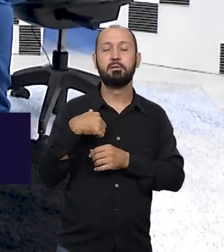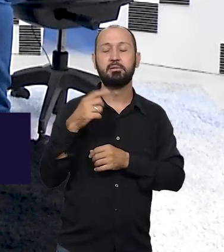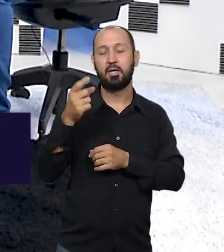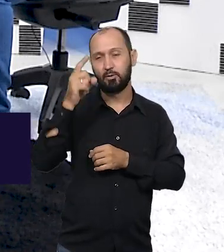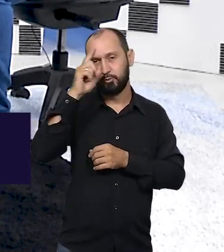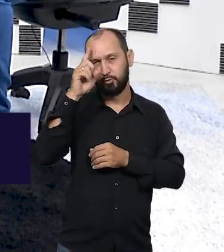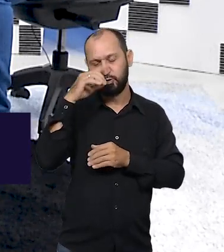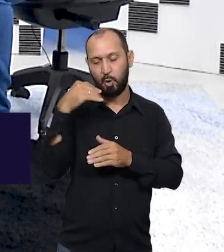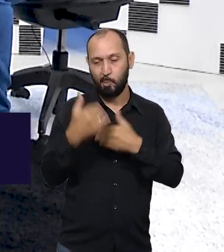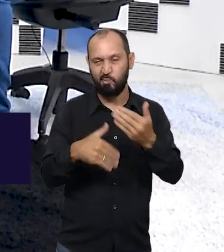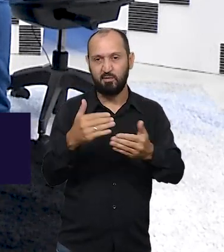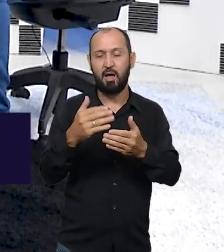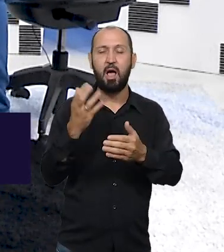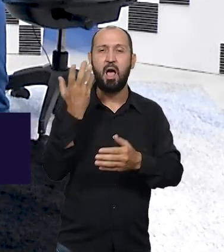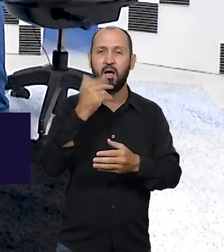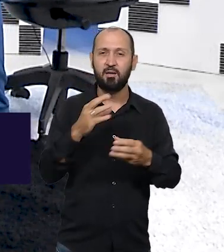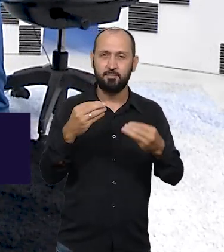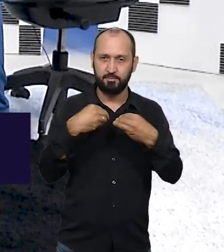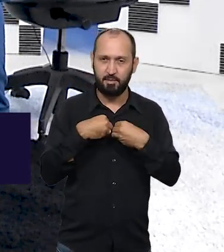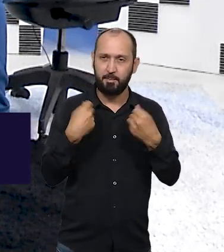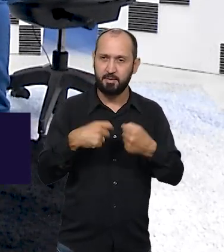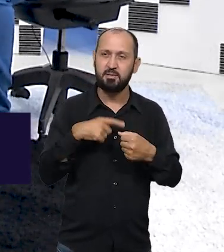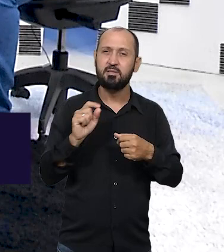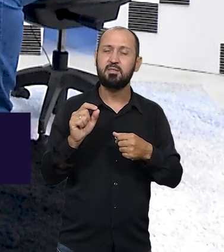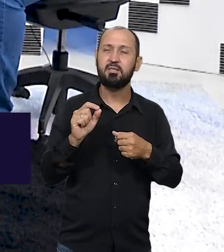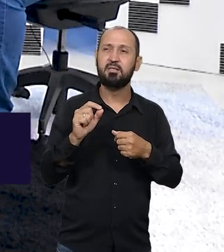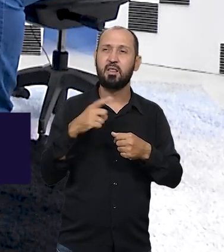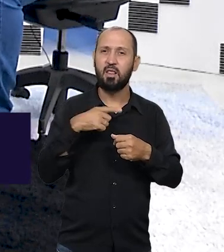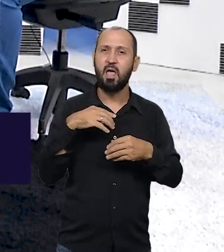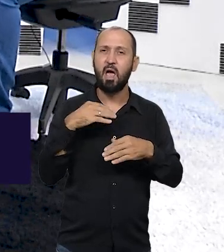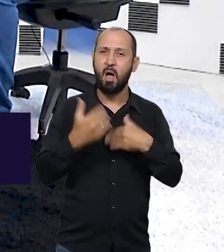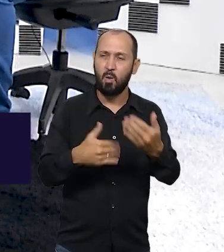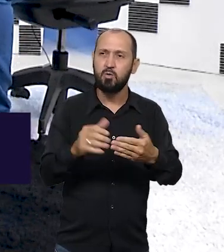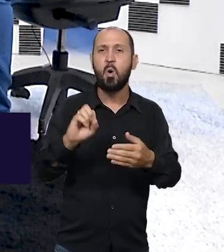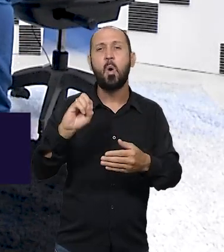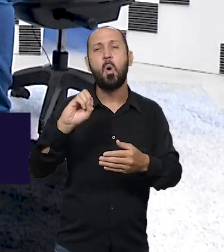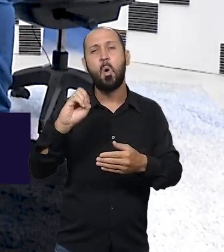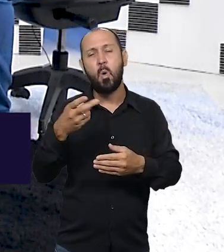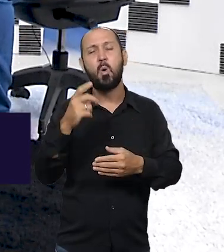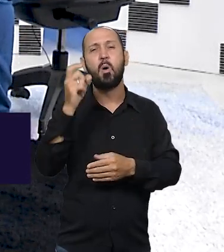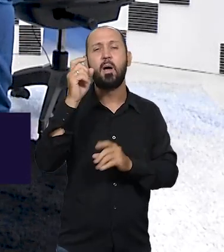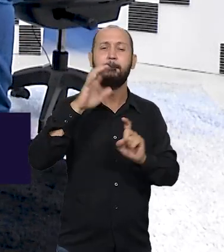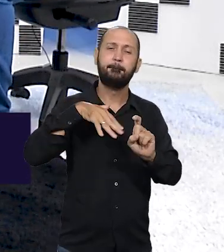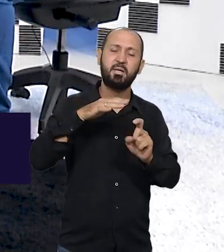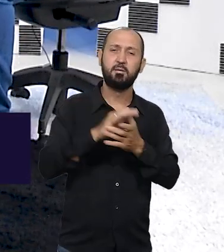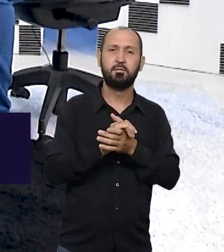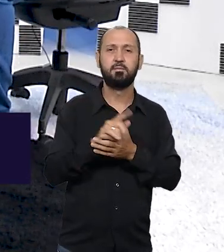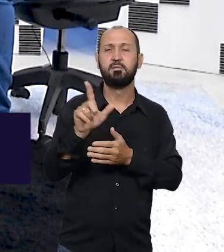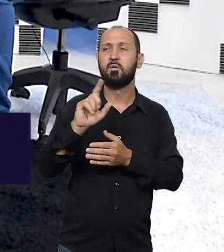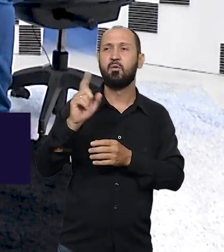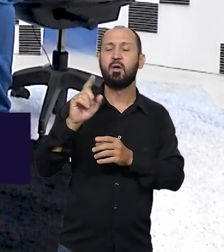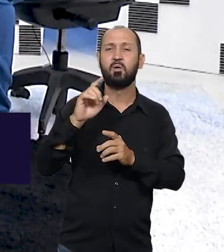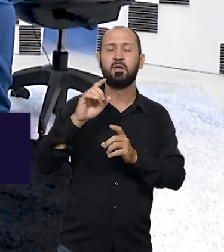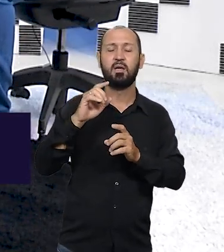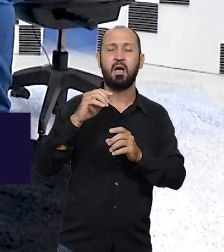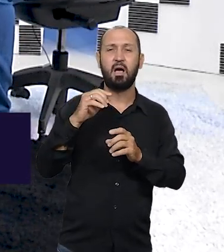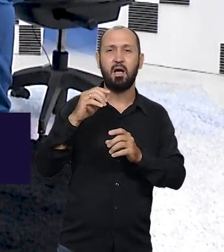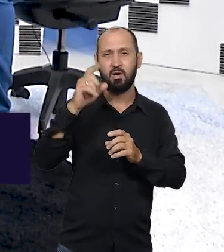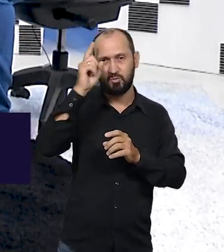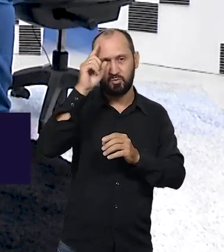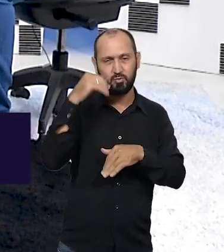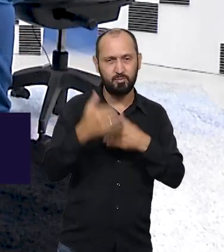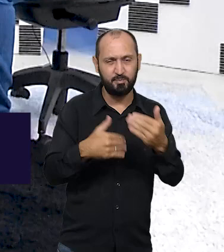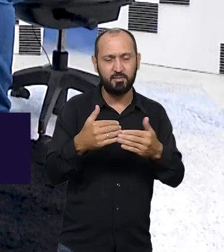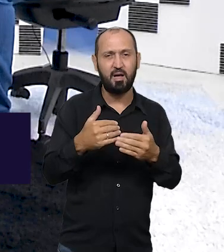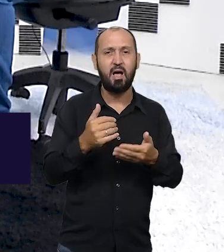têm que ter uma rotina ou é mito isso? Não, auxilia muito. A rotina, eu falo que, vamos colocar